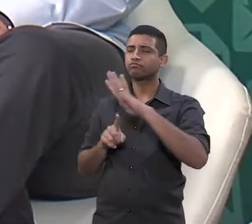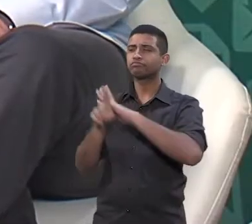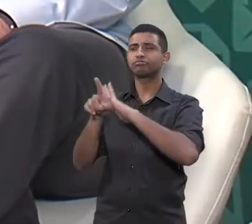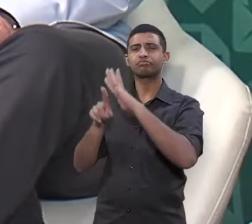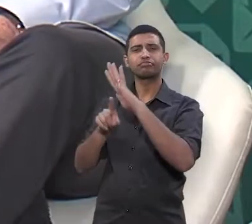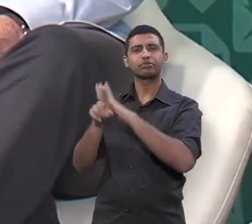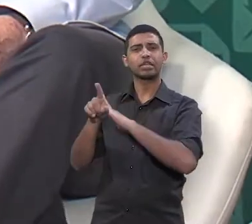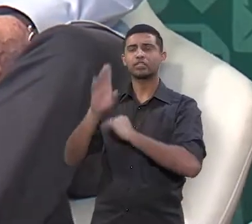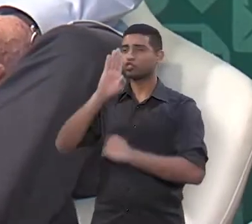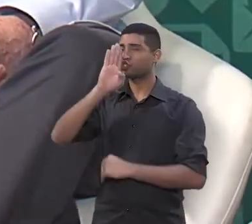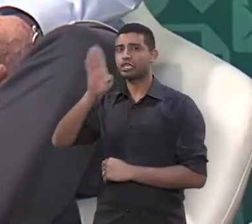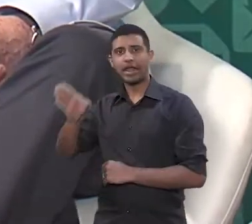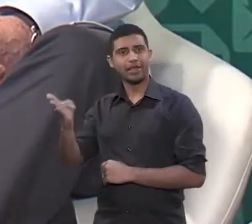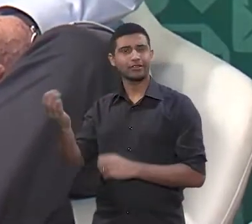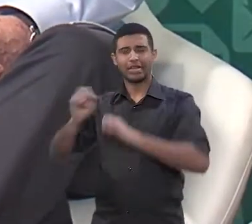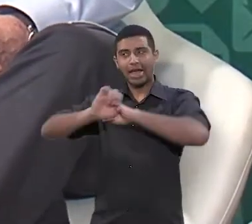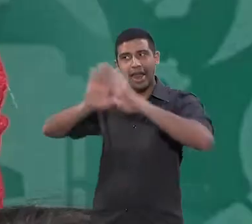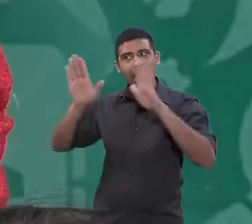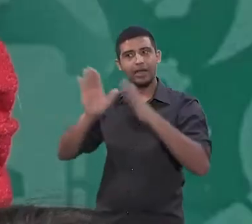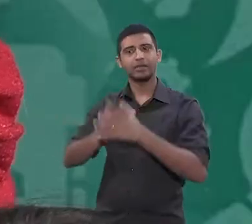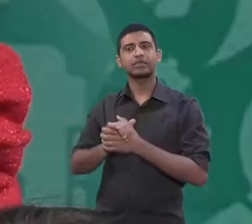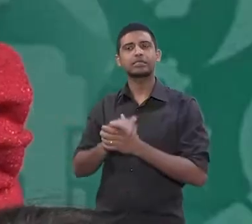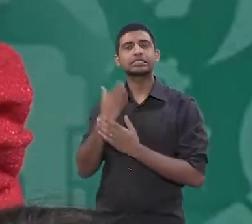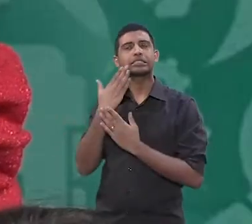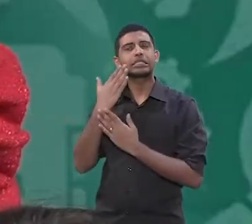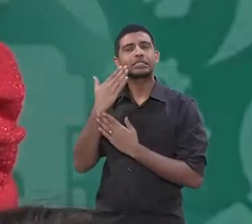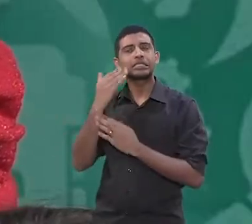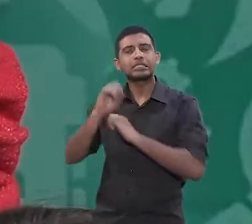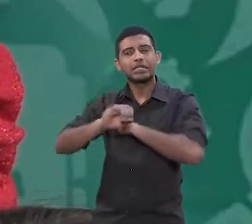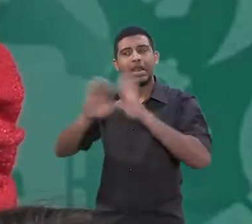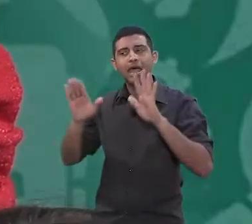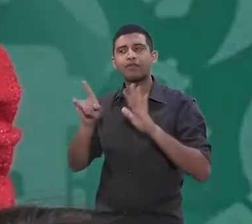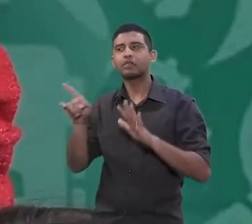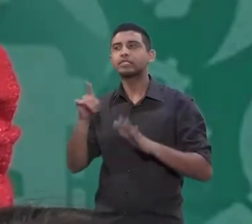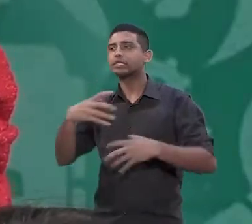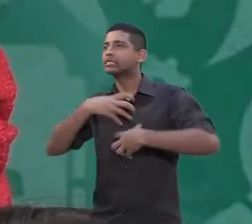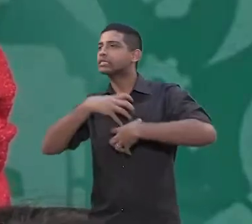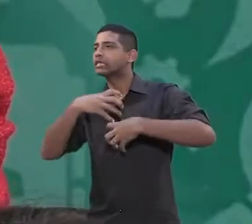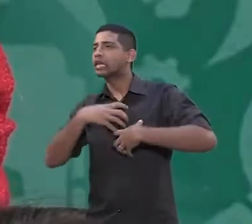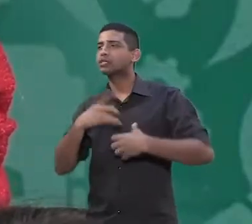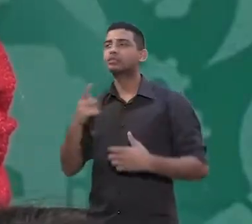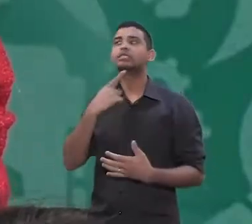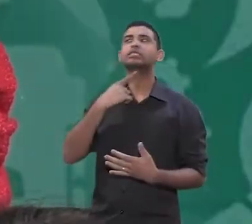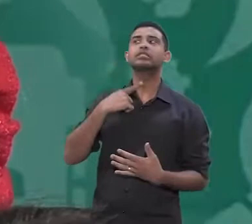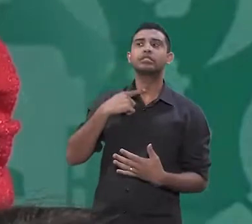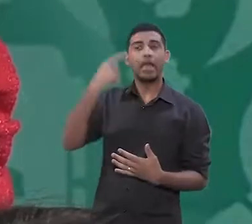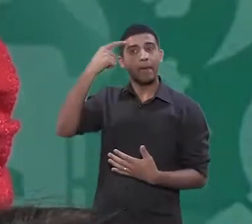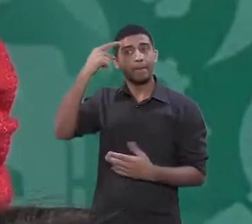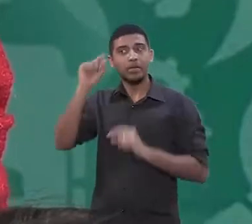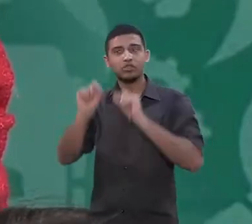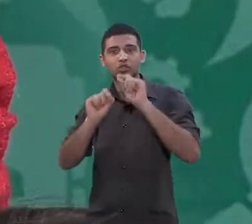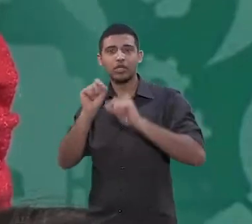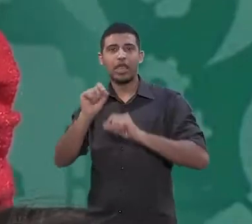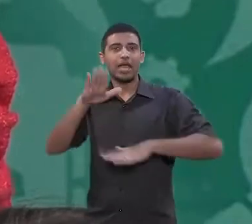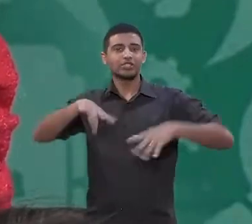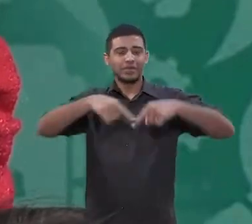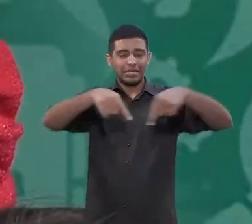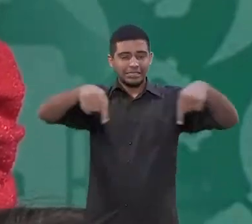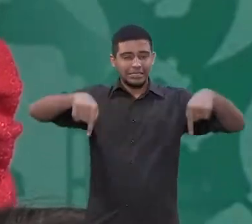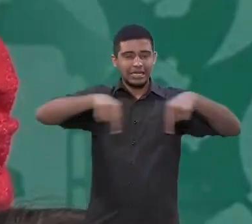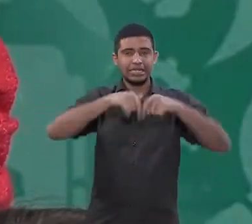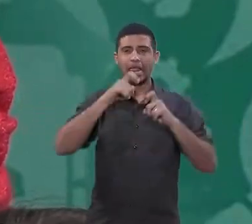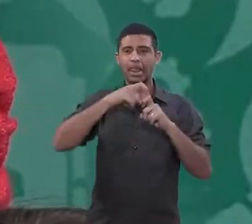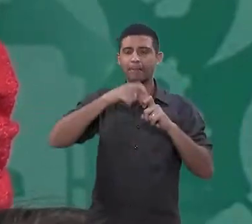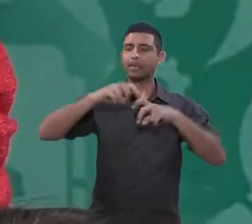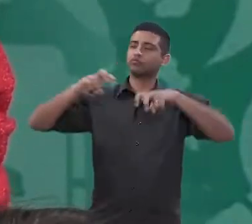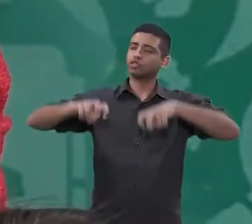perguntas, né, claras, diretas, sobre a intenção da pessoa, né? Então, em consultório, por exemplo, a gente pergunta como